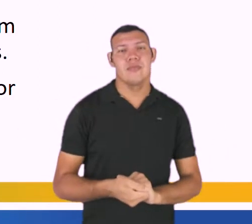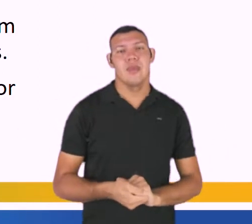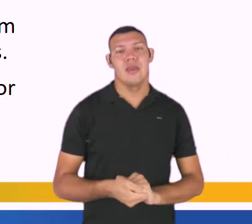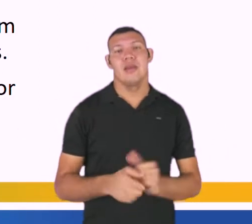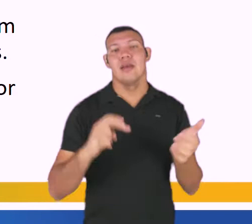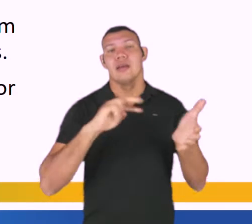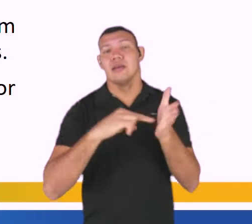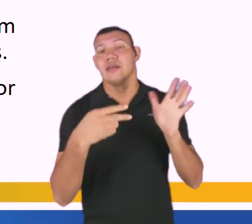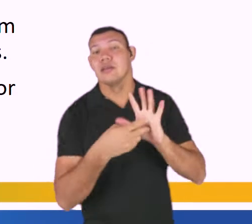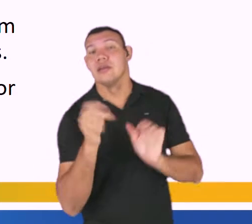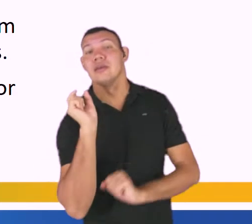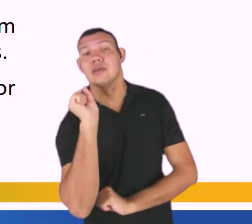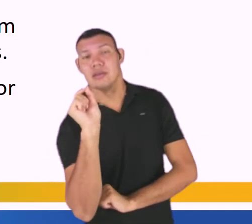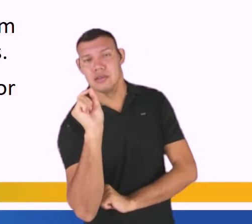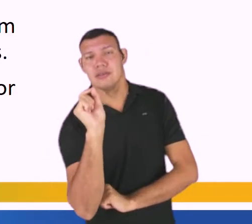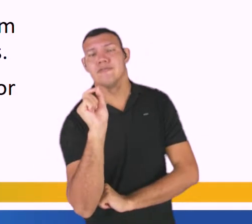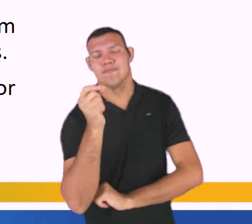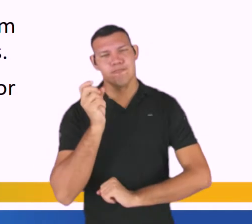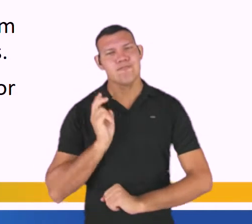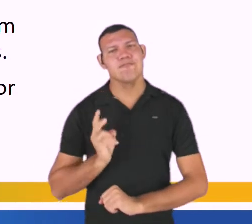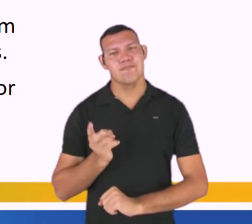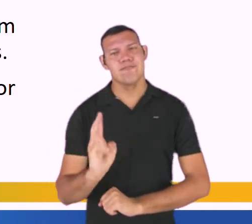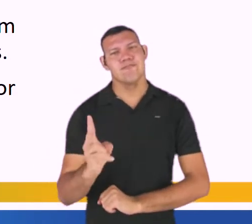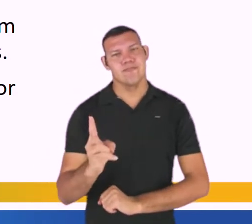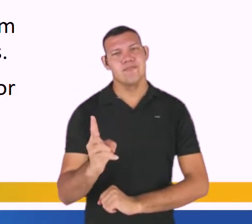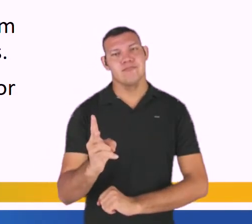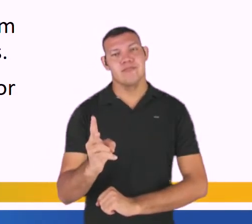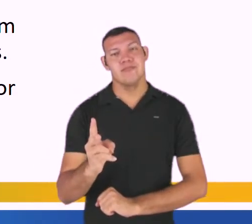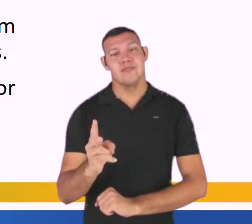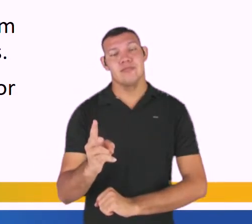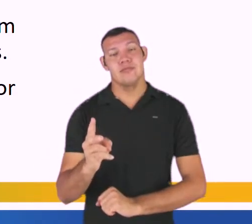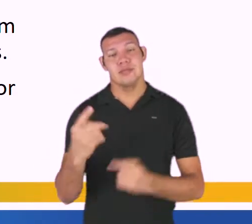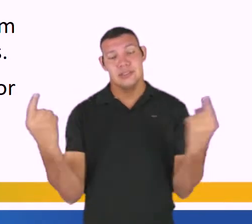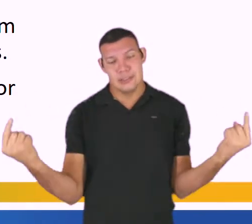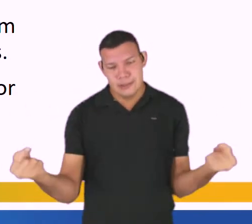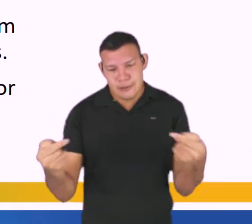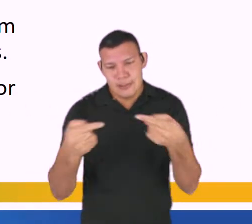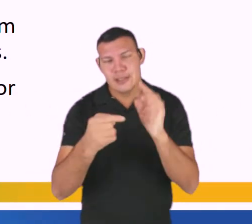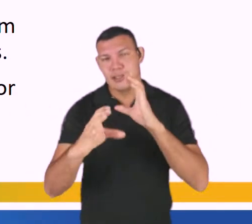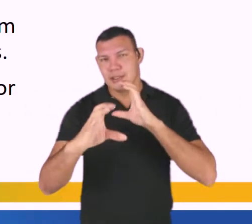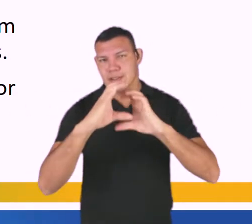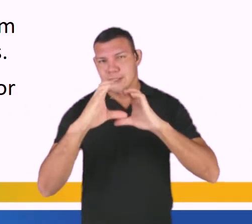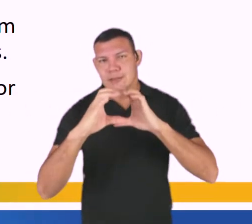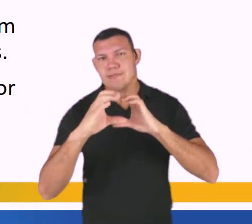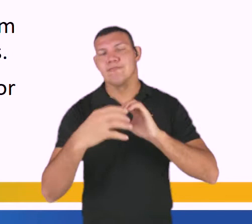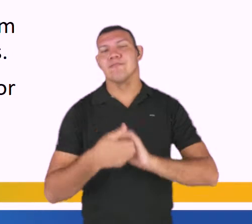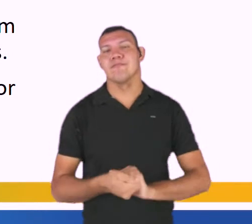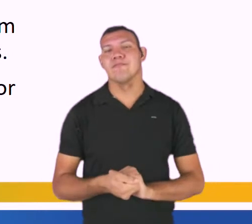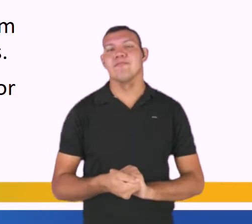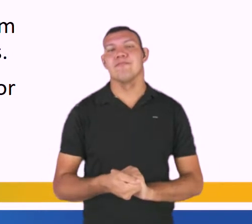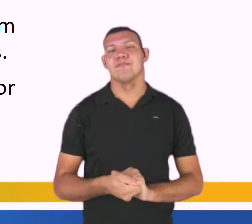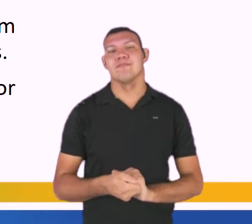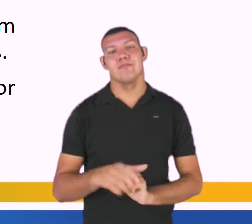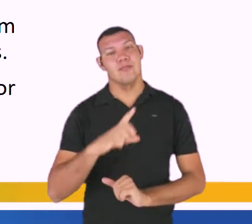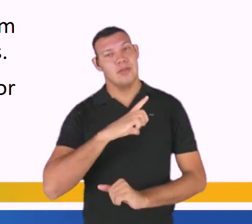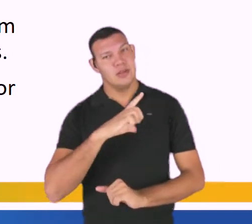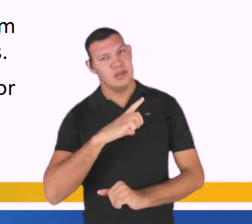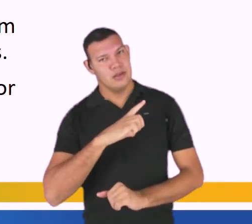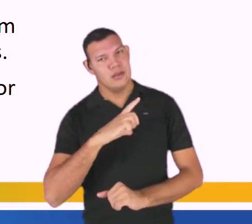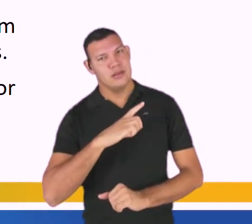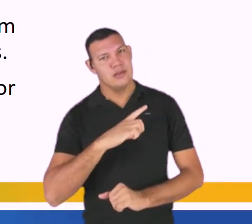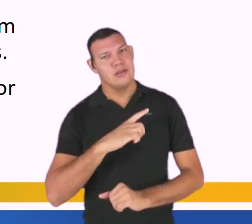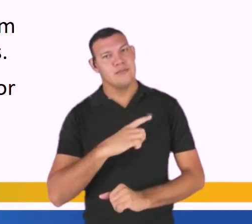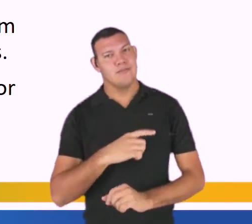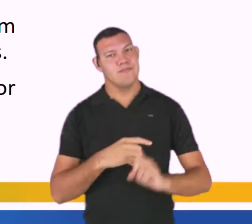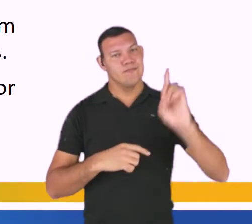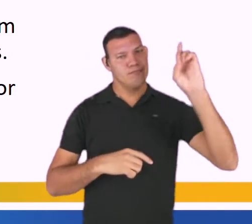isso significa que será necessário sempre para ser estabelecida a comunicação, a existência de